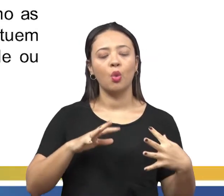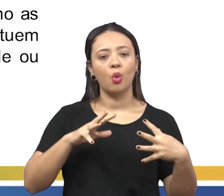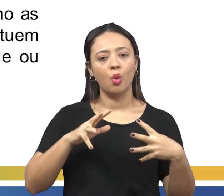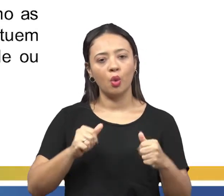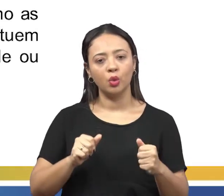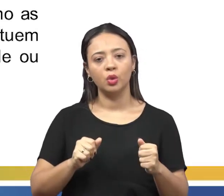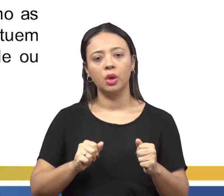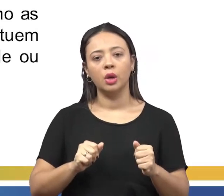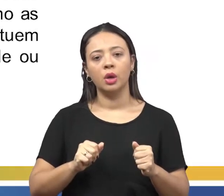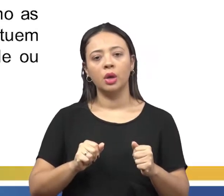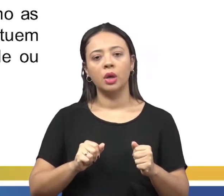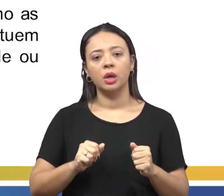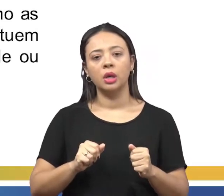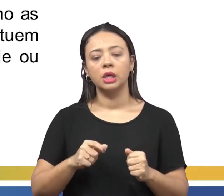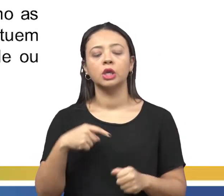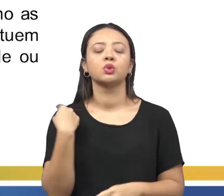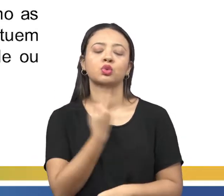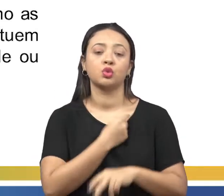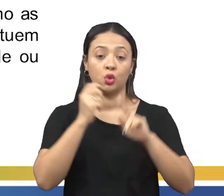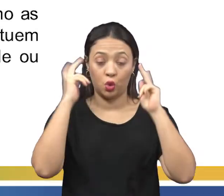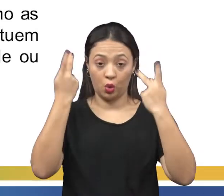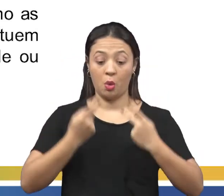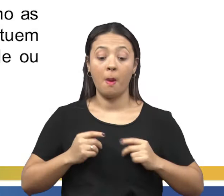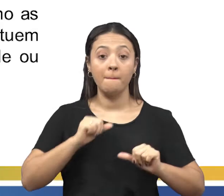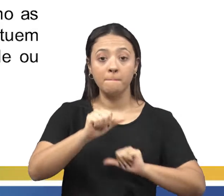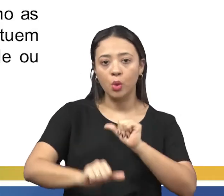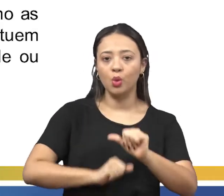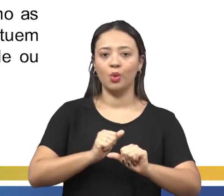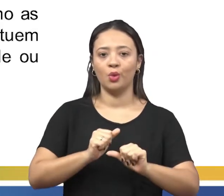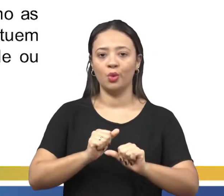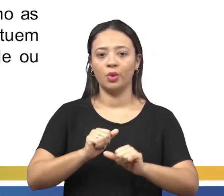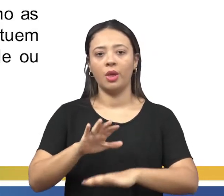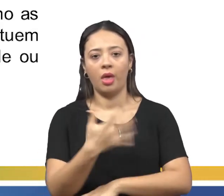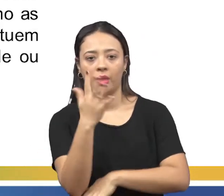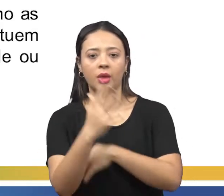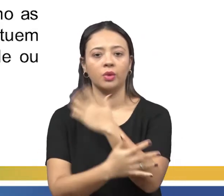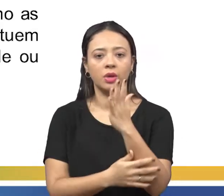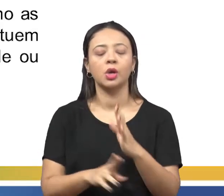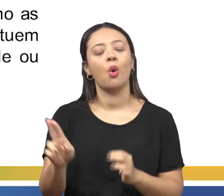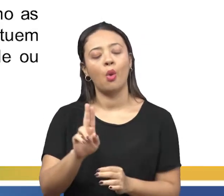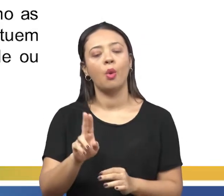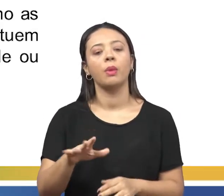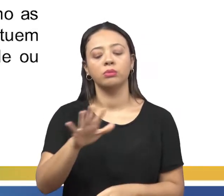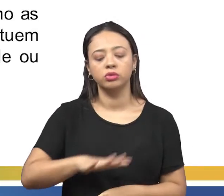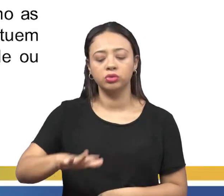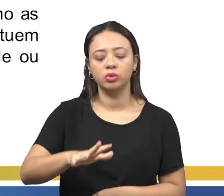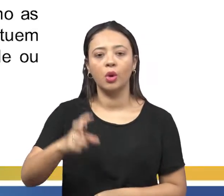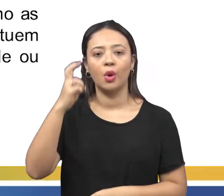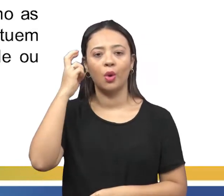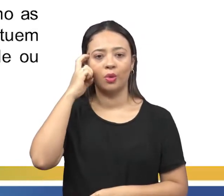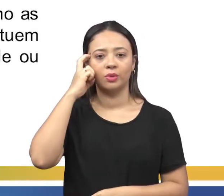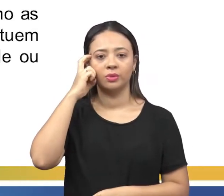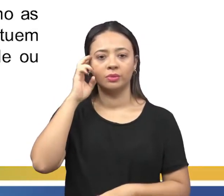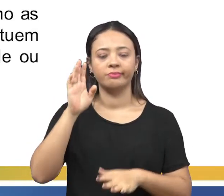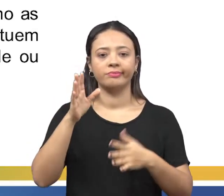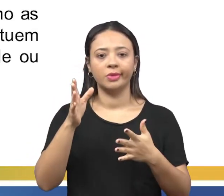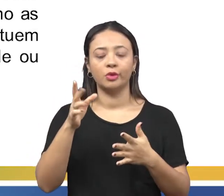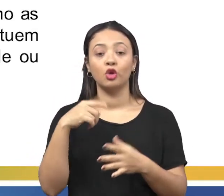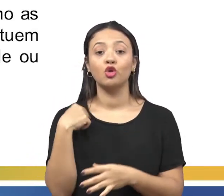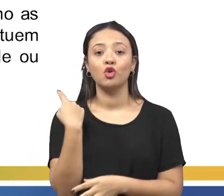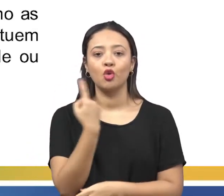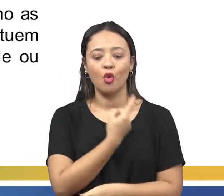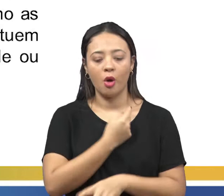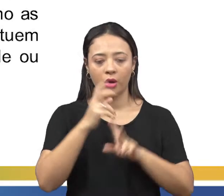essa situação em que o homem transforma e que modifica a natureza, nós chamamos de uma paisagem cultural. Então, a intervenção do